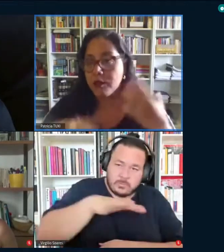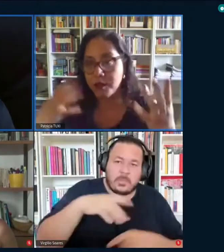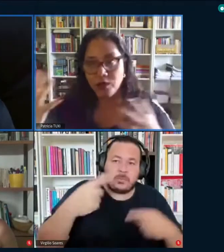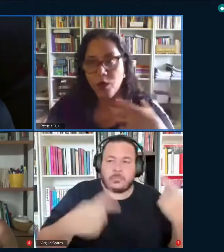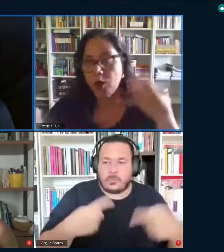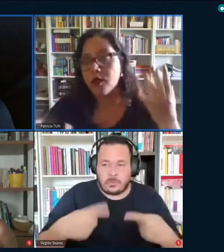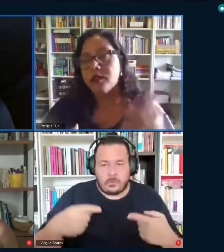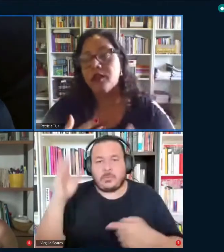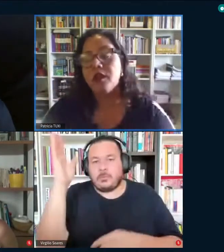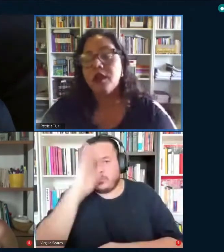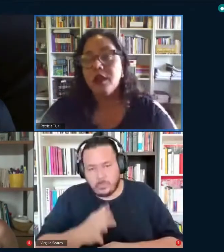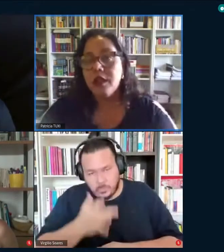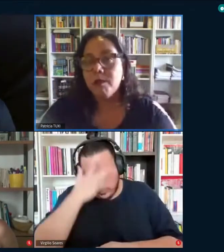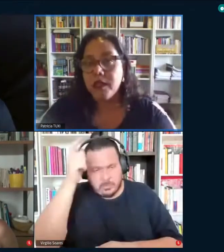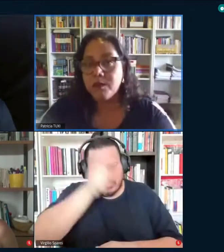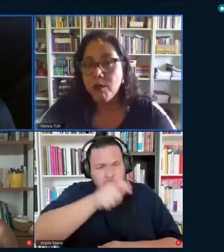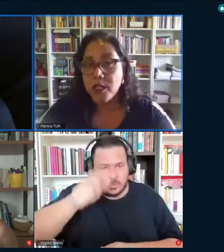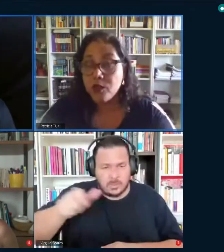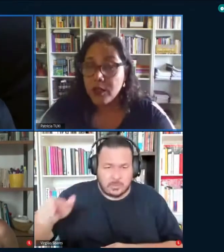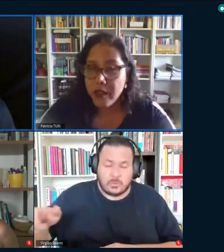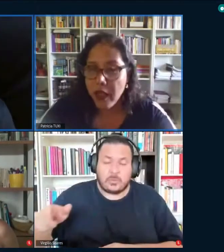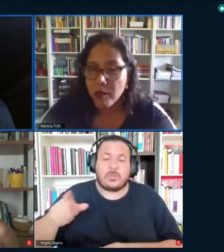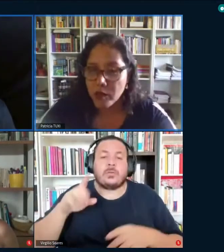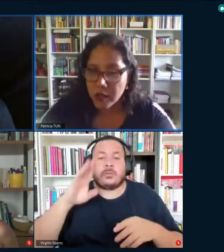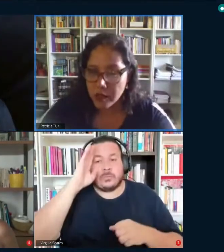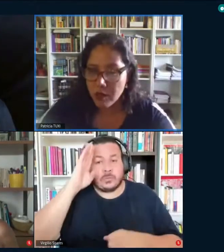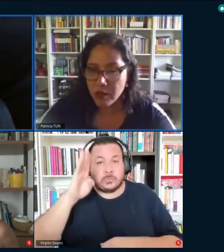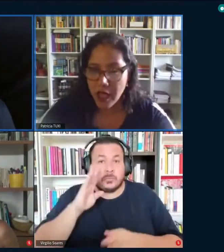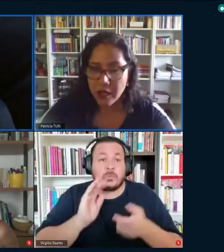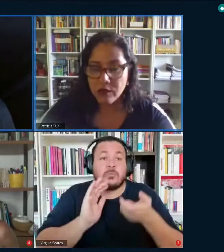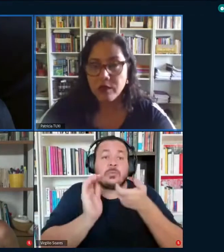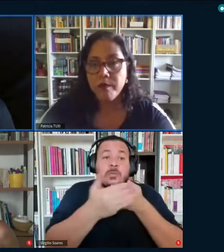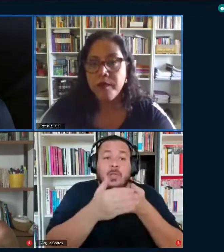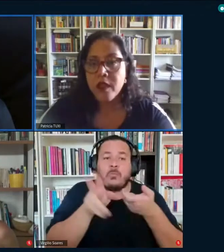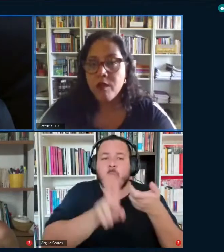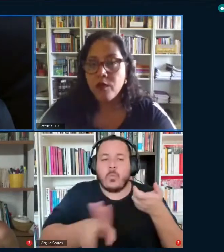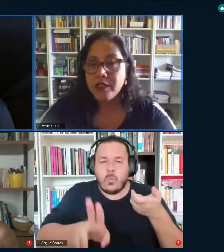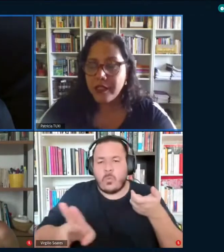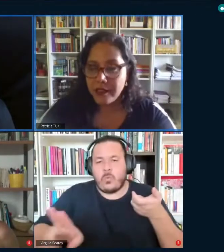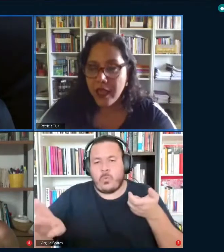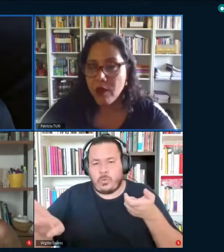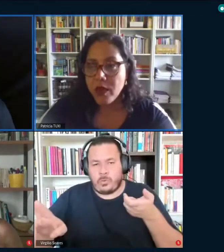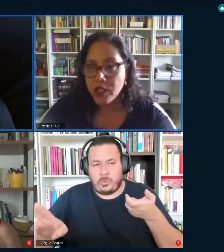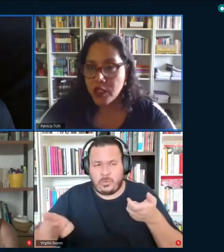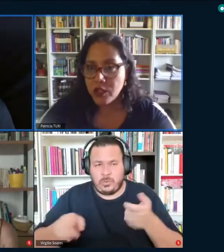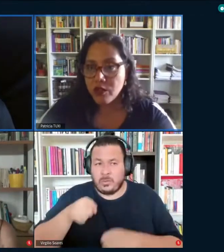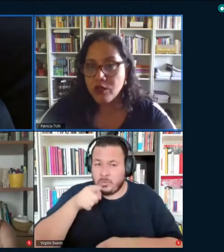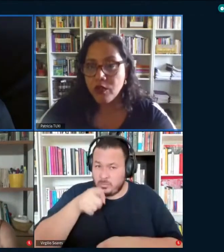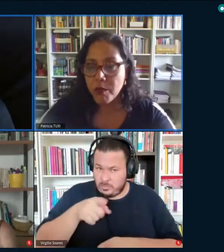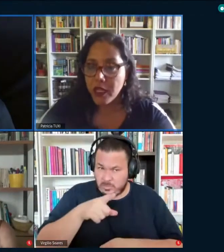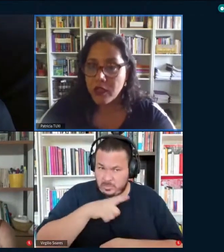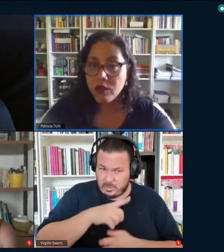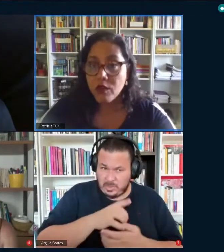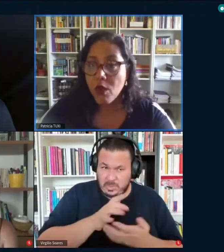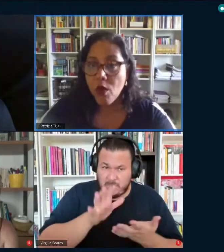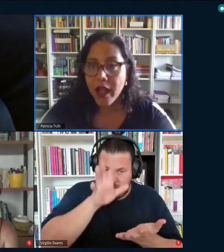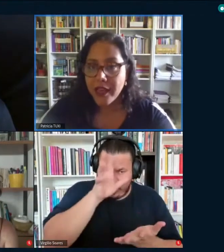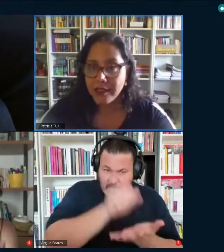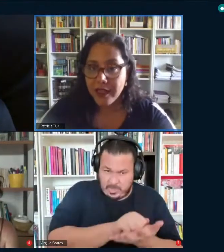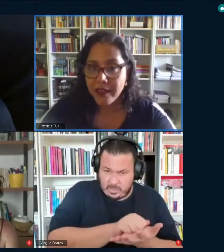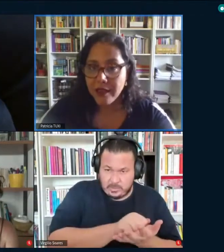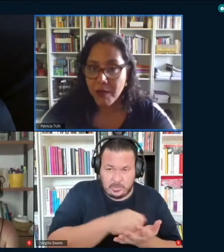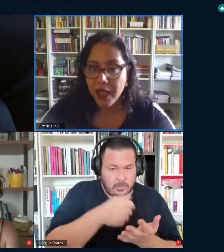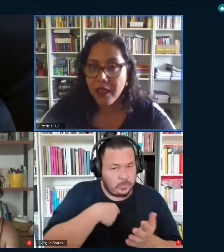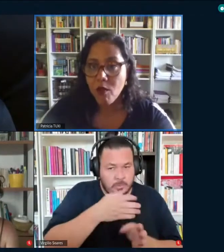Brasil, as pessoas, e principalmente os termos que são usados. Vocês têm um registro sobre isso? Eu